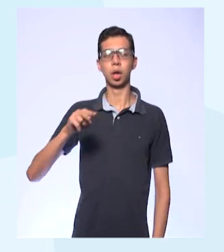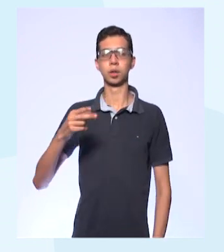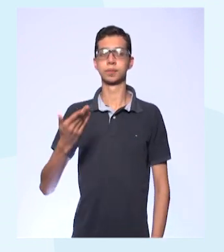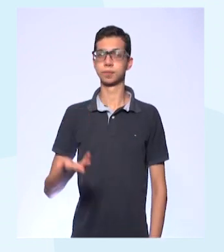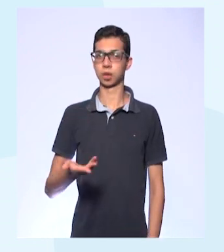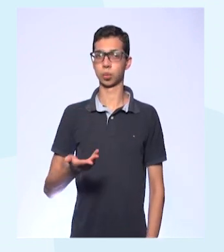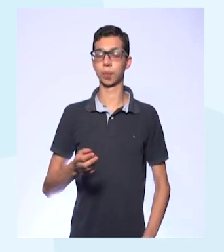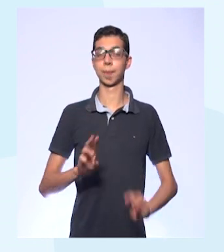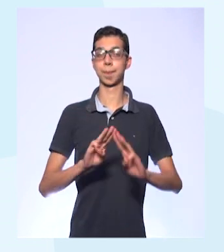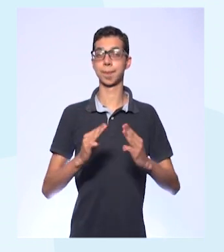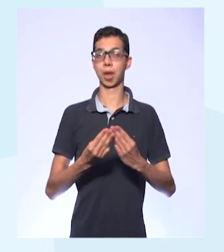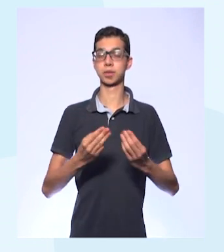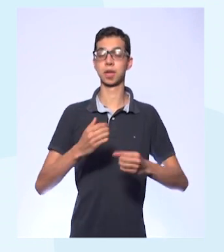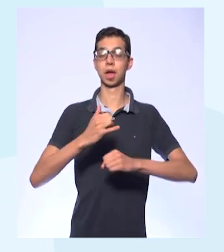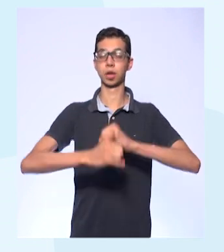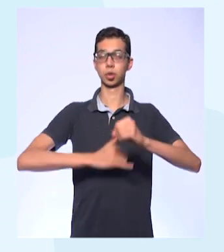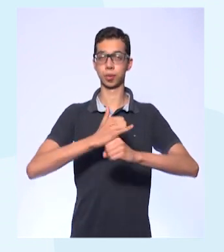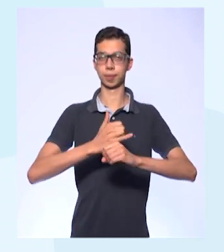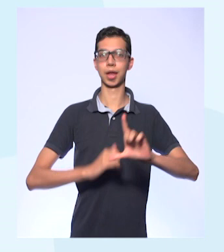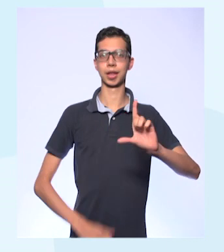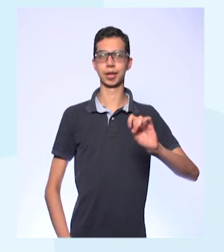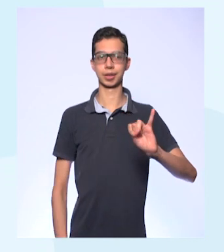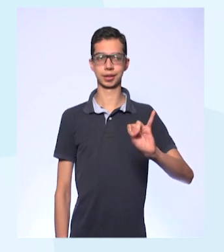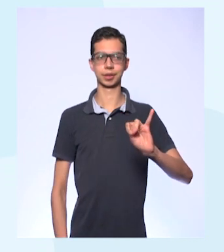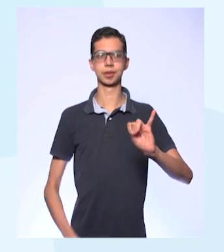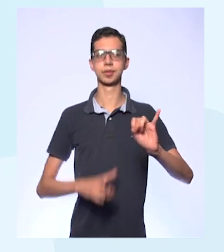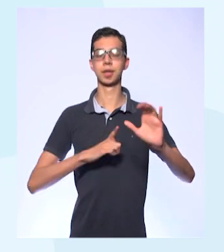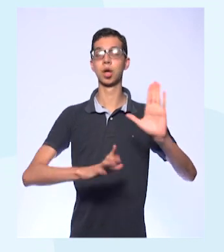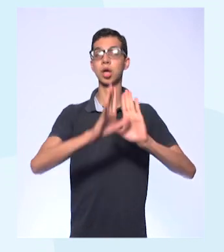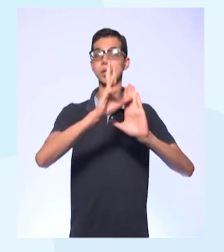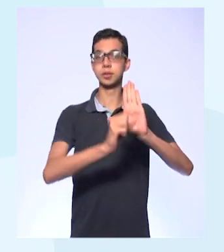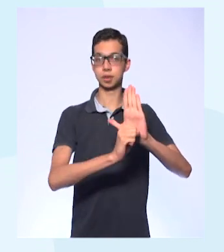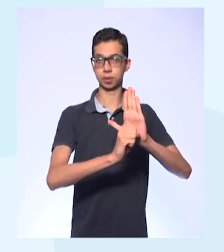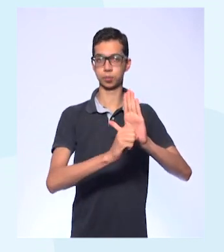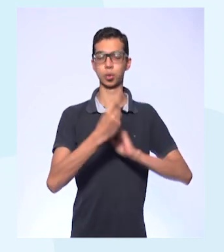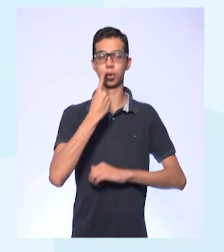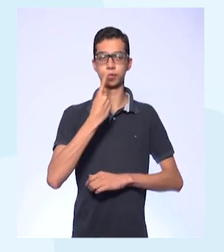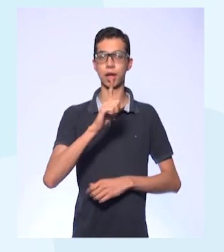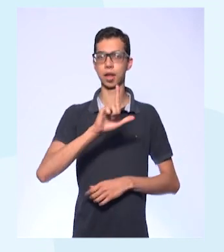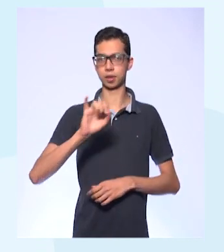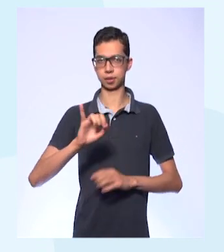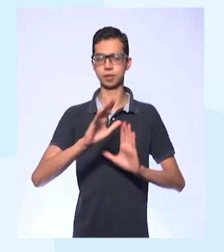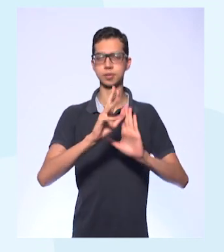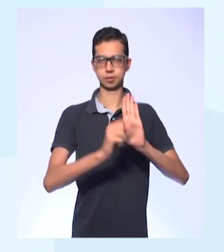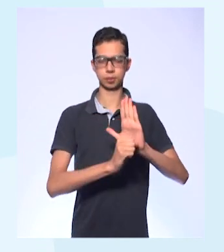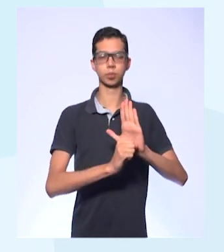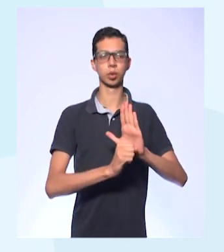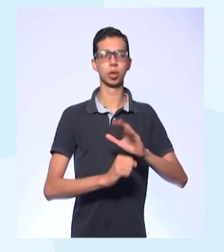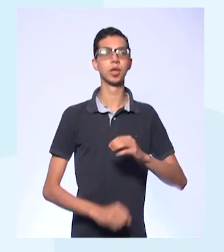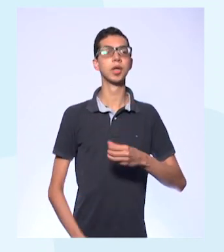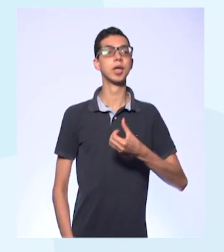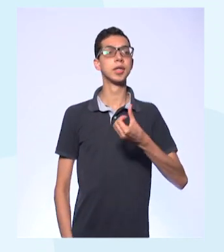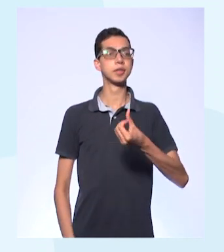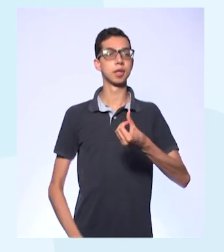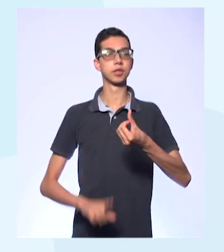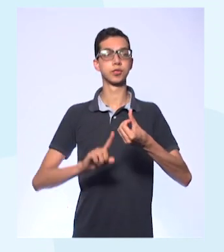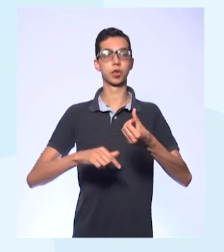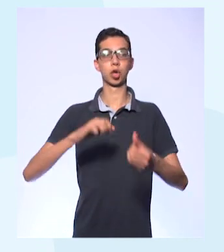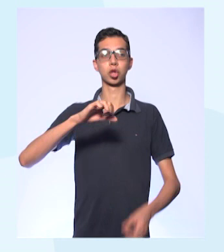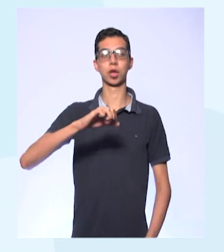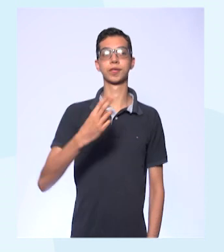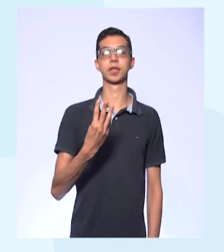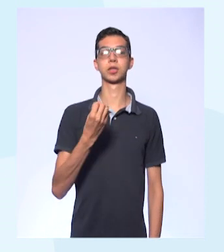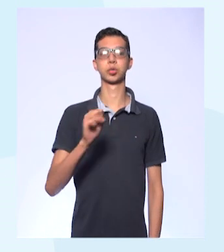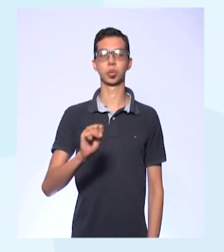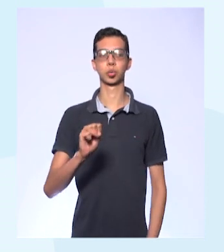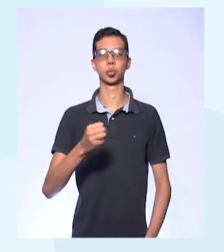massa atômica. No caso, ali eu determinei, no caso, né? 6,938. O número atômico